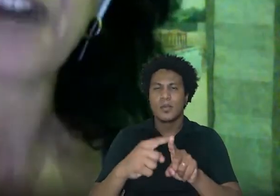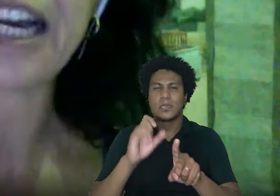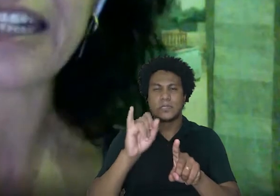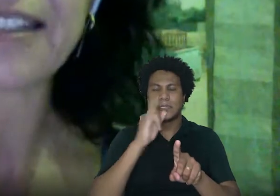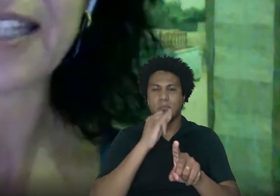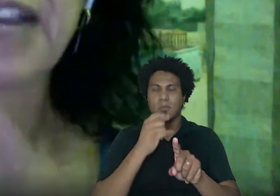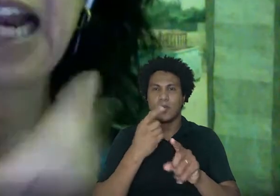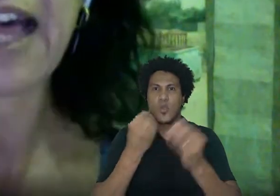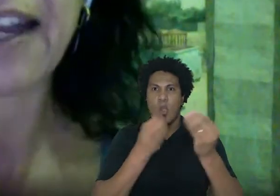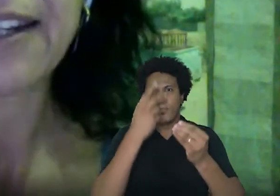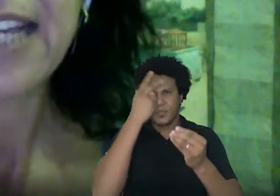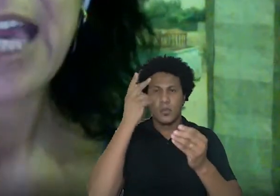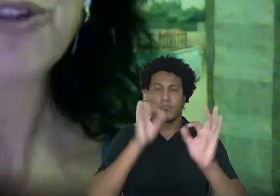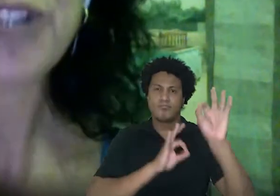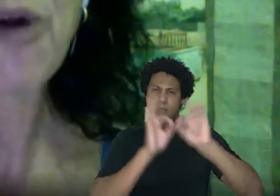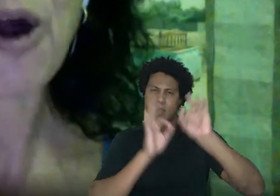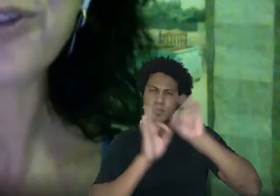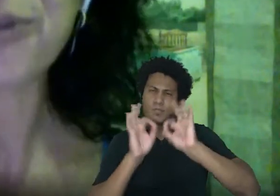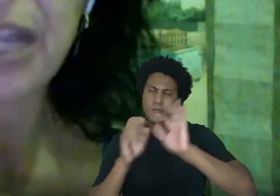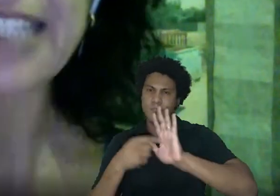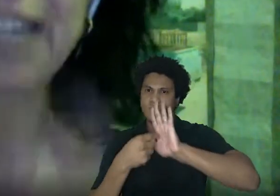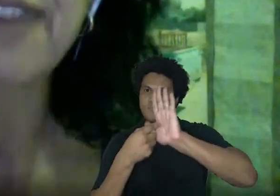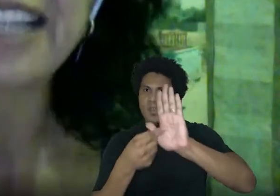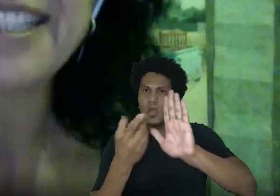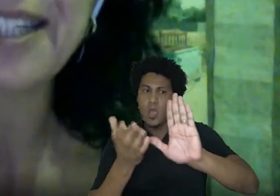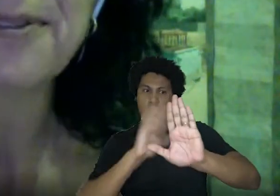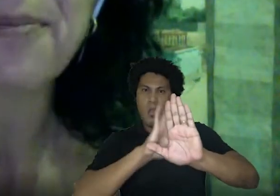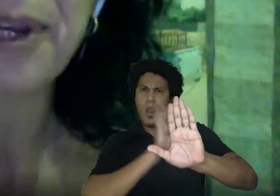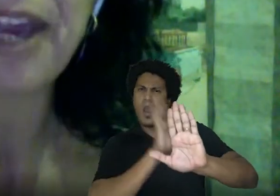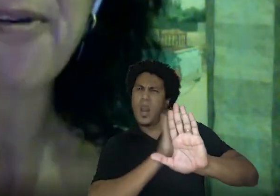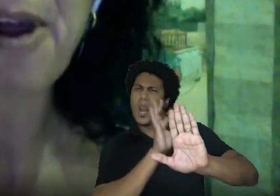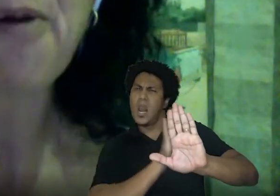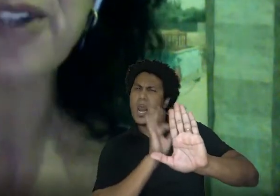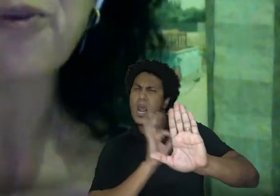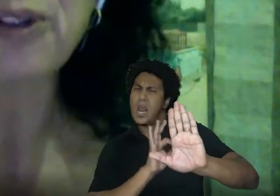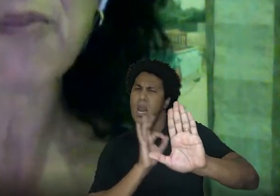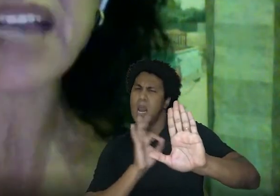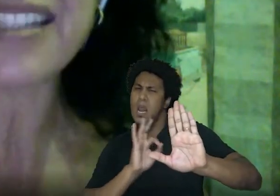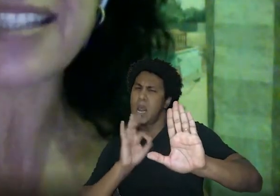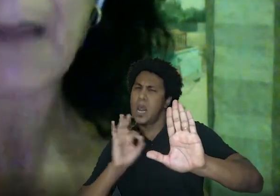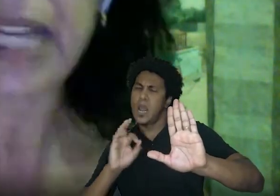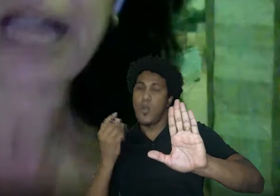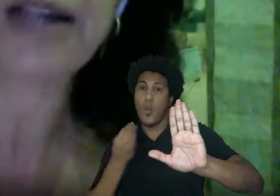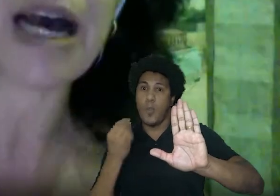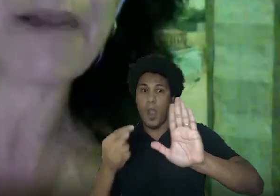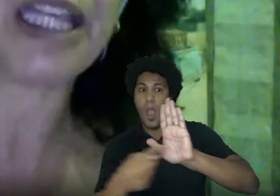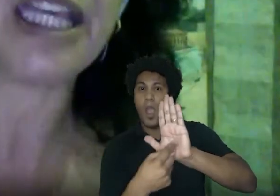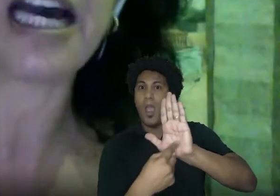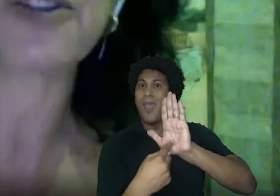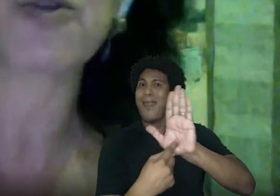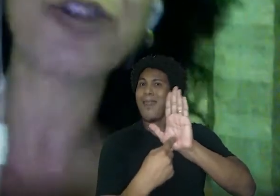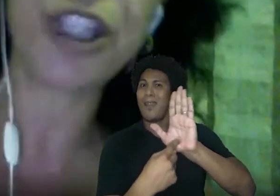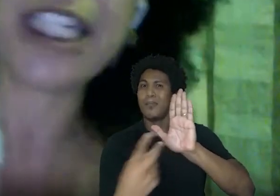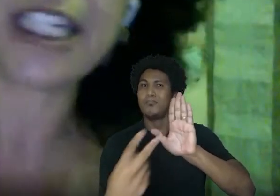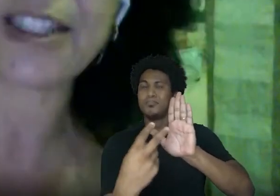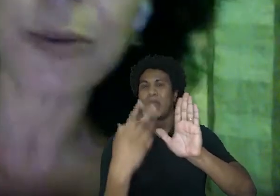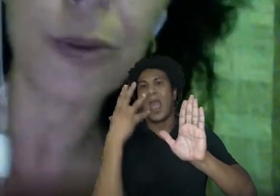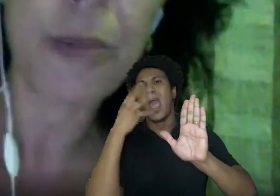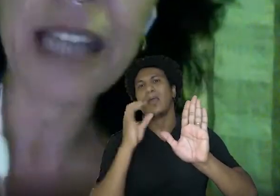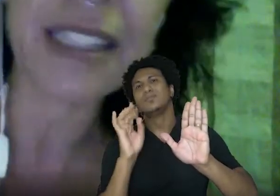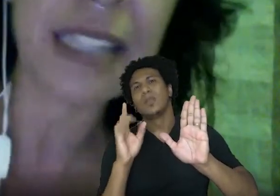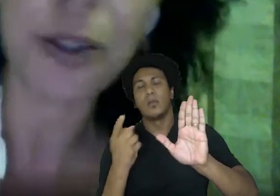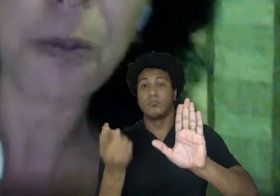se faz revelar. Eu já gosto dessa revelação, porque eu gosto, quanto mais abria as cortinas